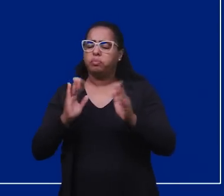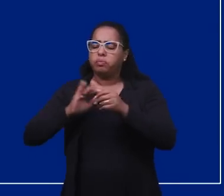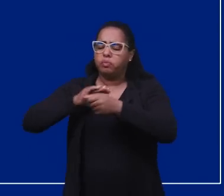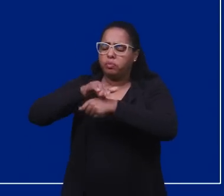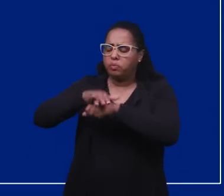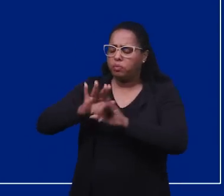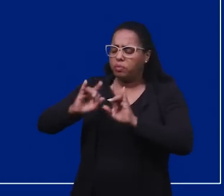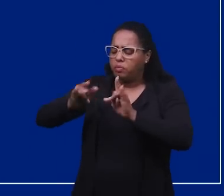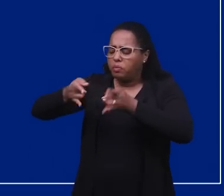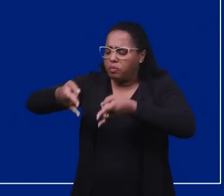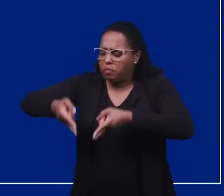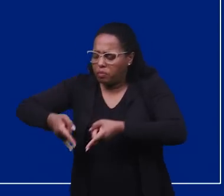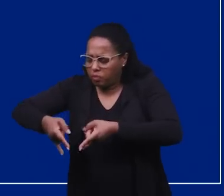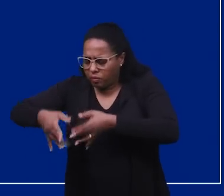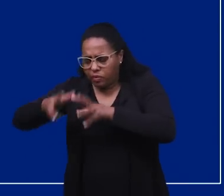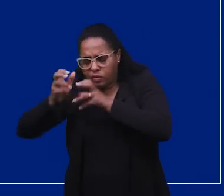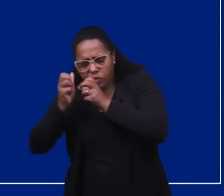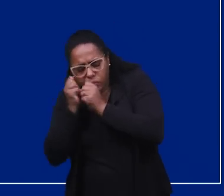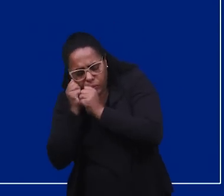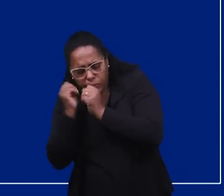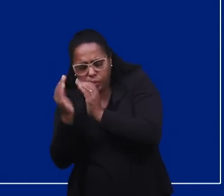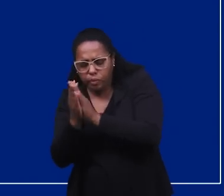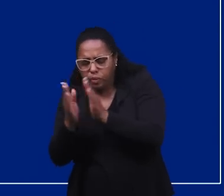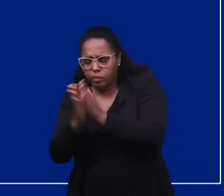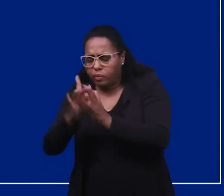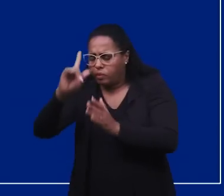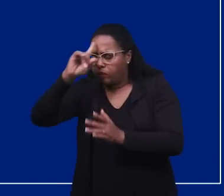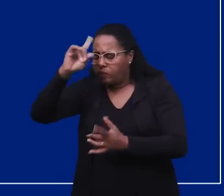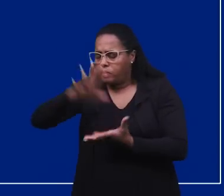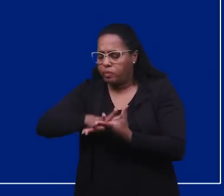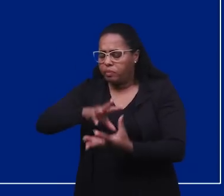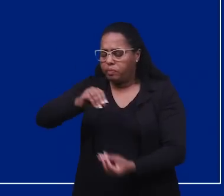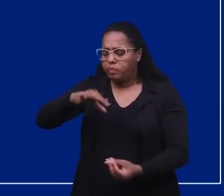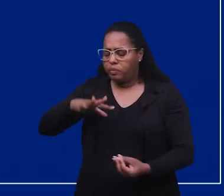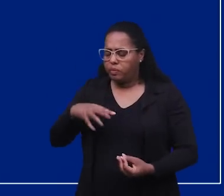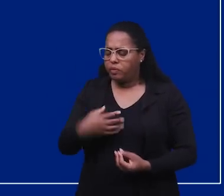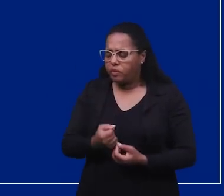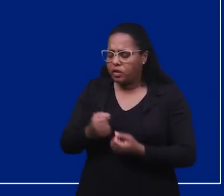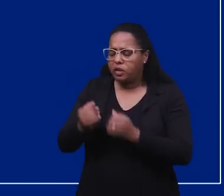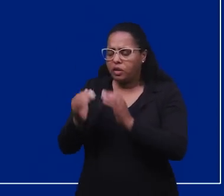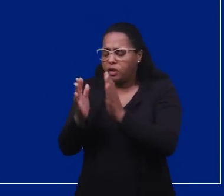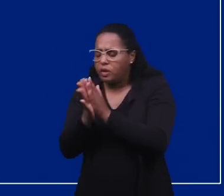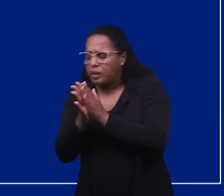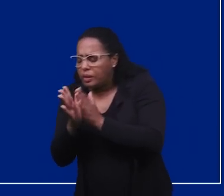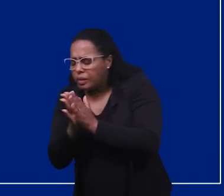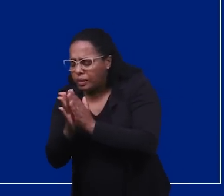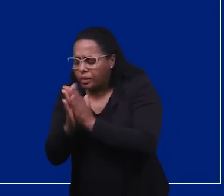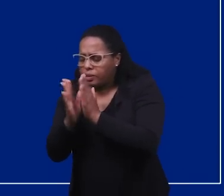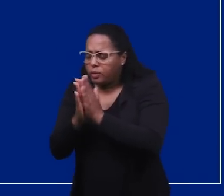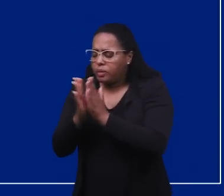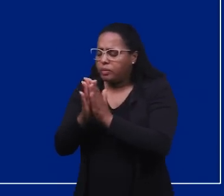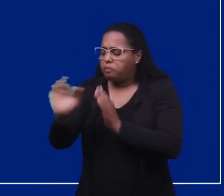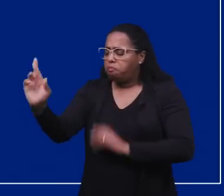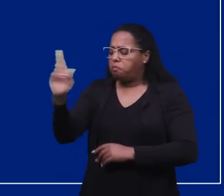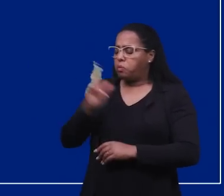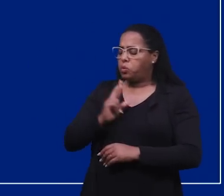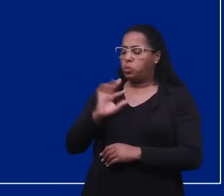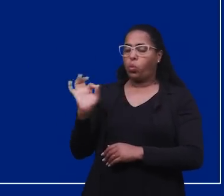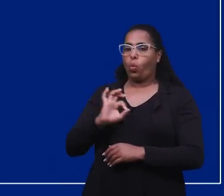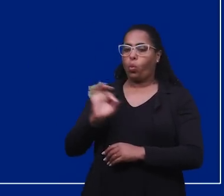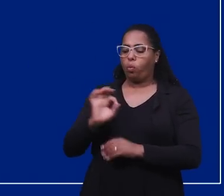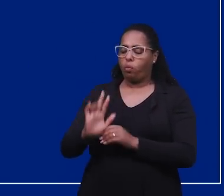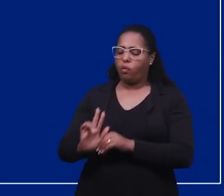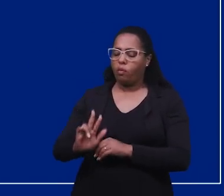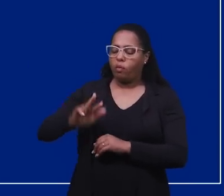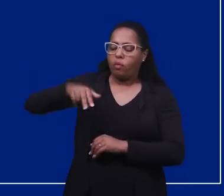em minha cama aquele a quem ama a minha alma. Busquei-o e não o achei.